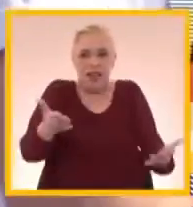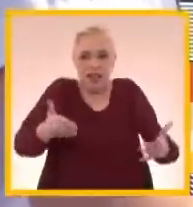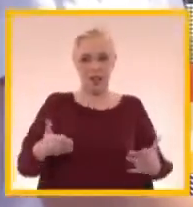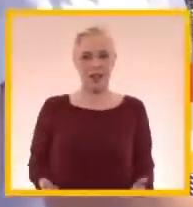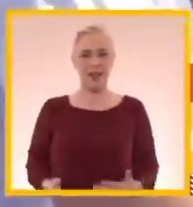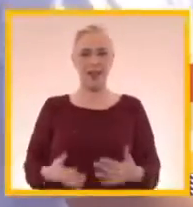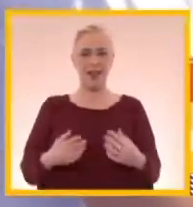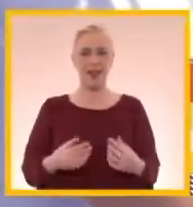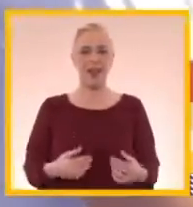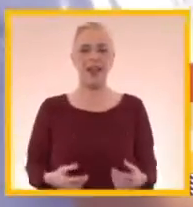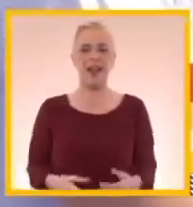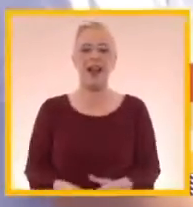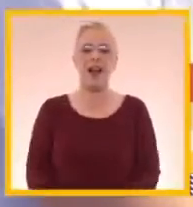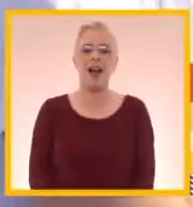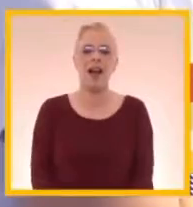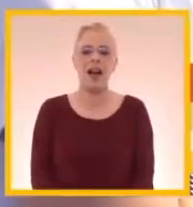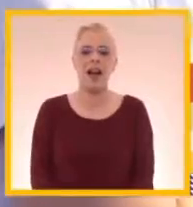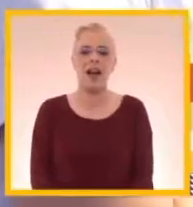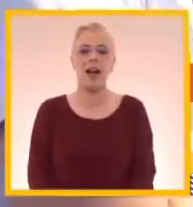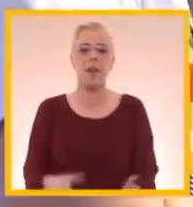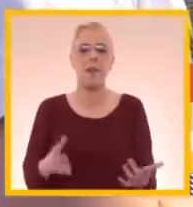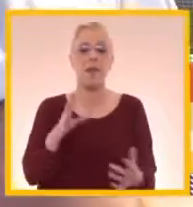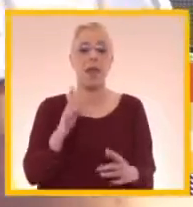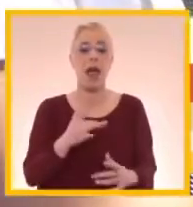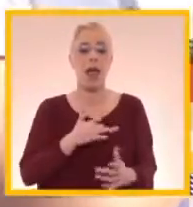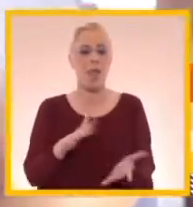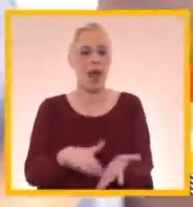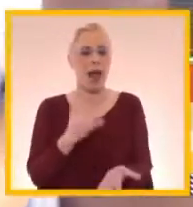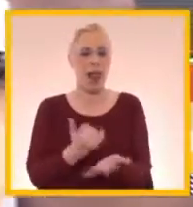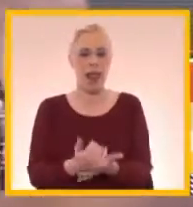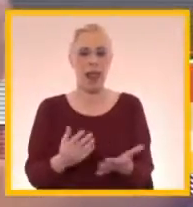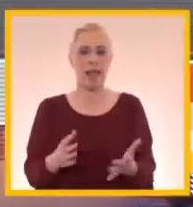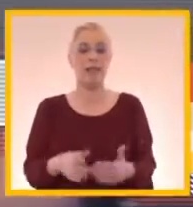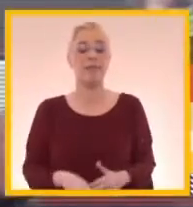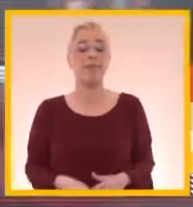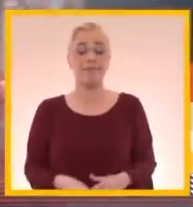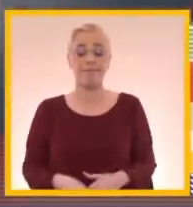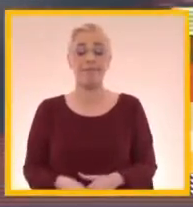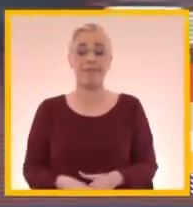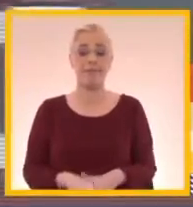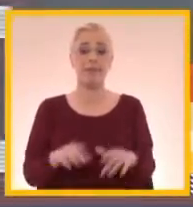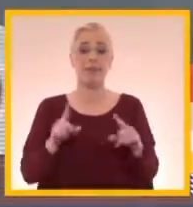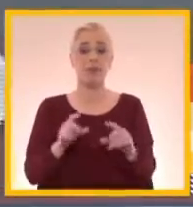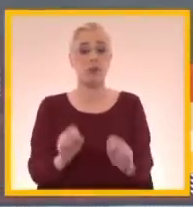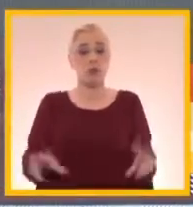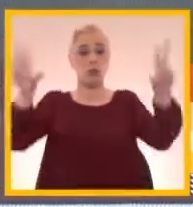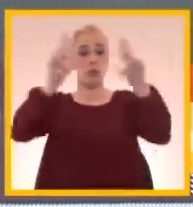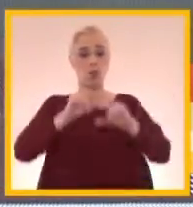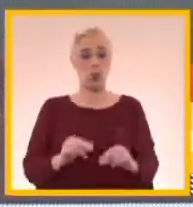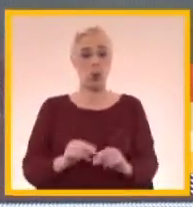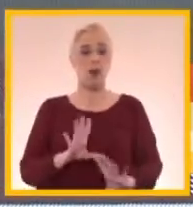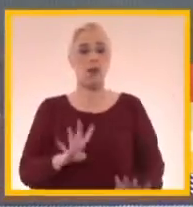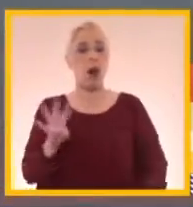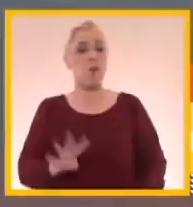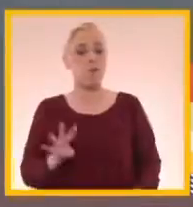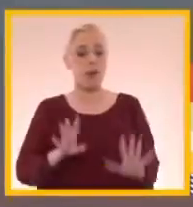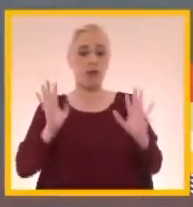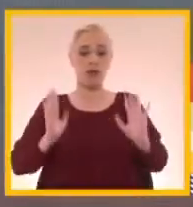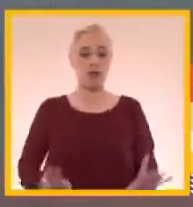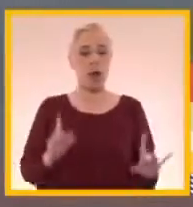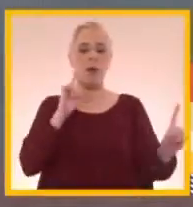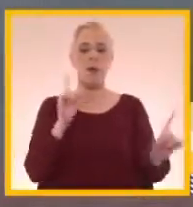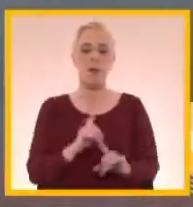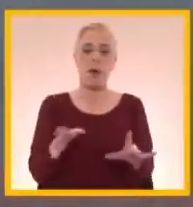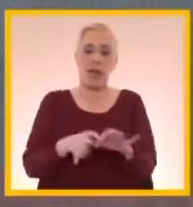está ele, estou aí com Julião. O quarto. Originais. Amor sempre presente. Está Amor eu. Sempre presente. Novo álbum. É o novo, é o quarto, com